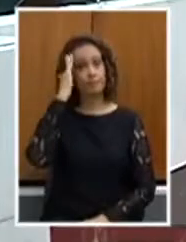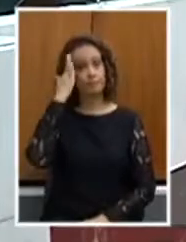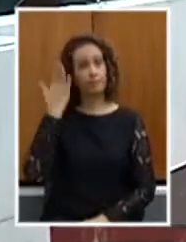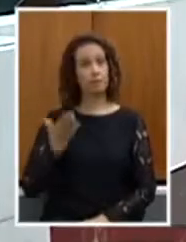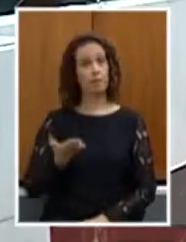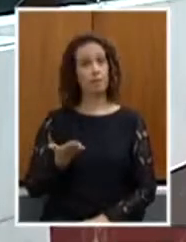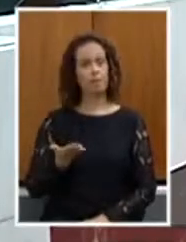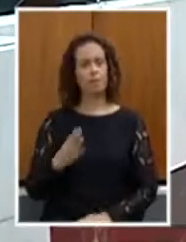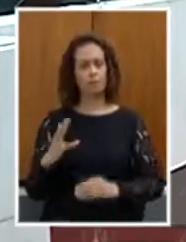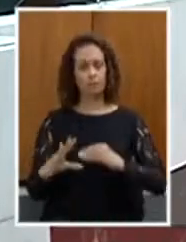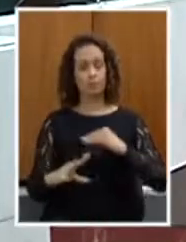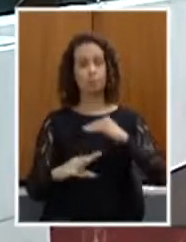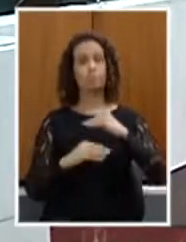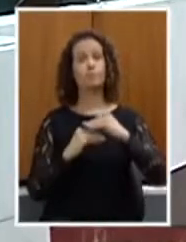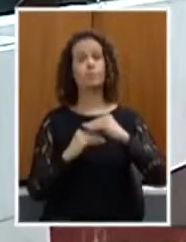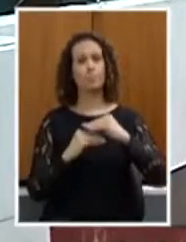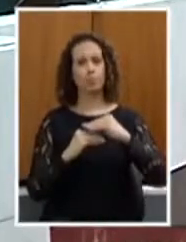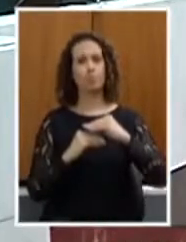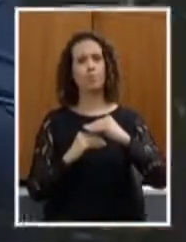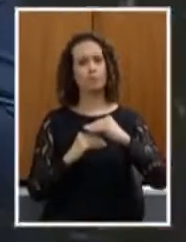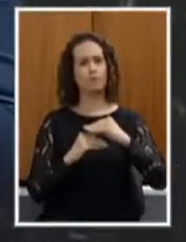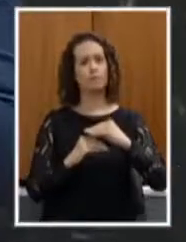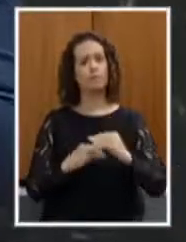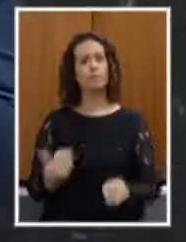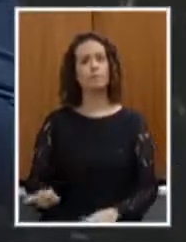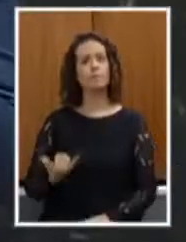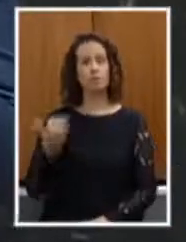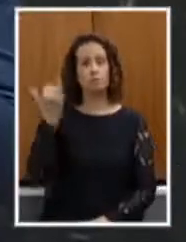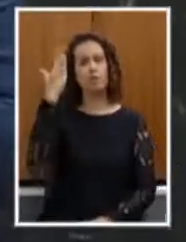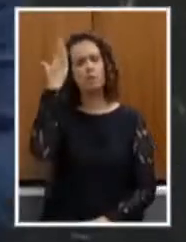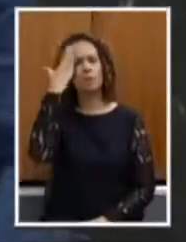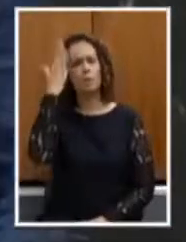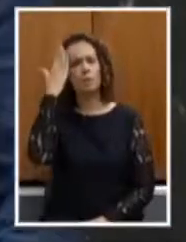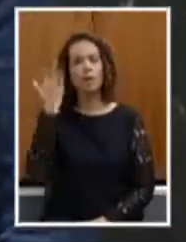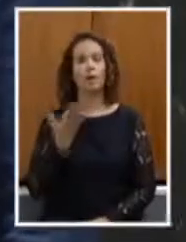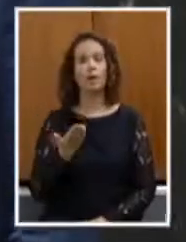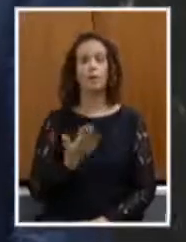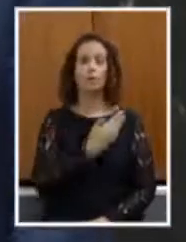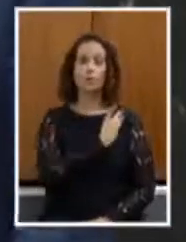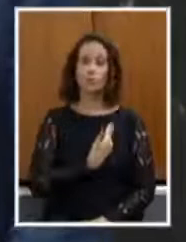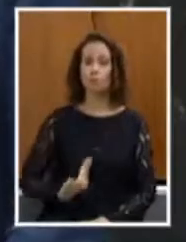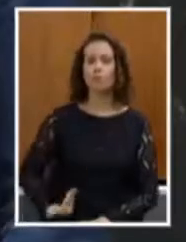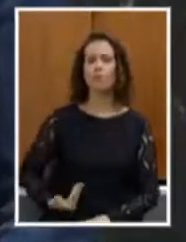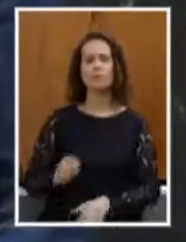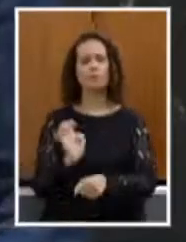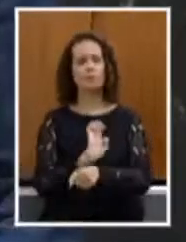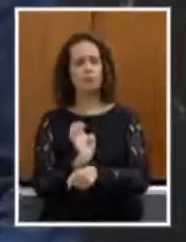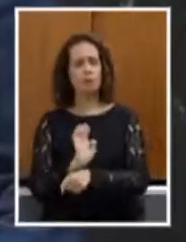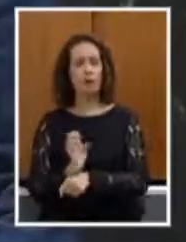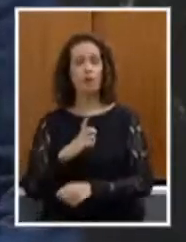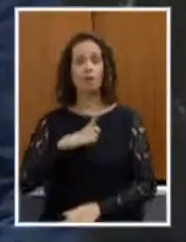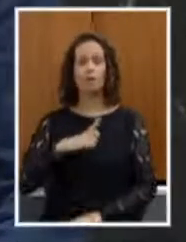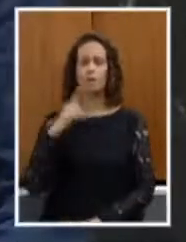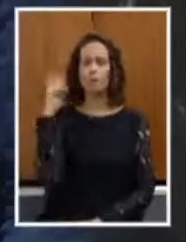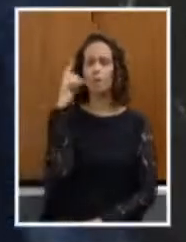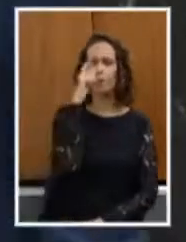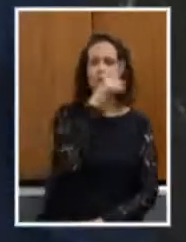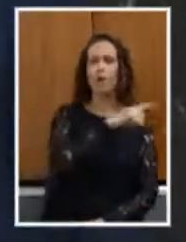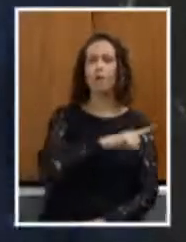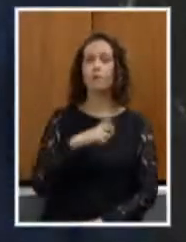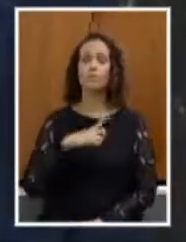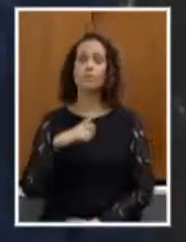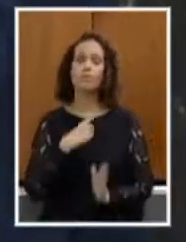emenda autorizativa, sabemos das dificuldades do governo do Estado de executar um